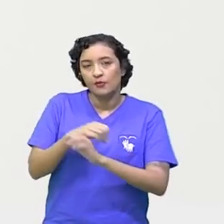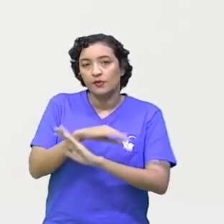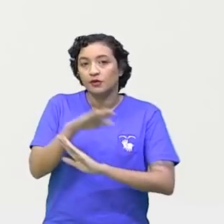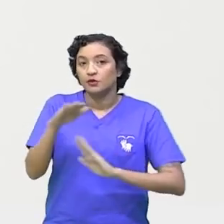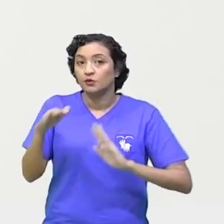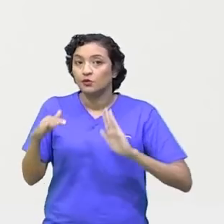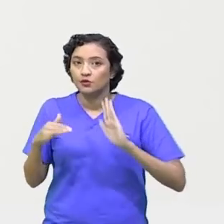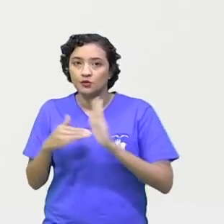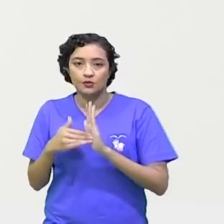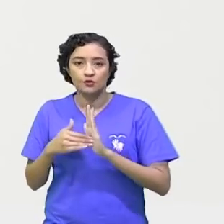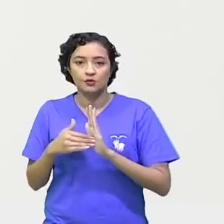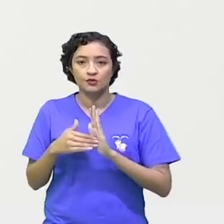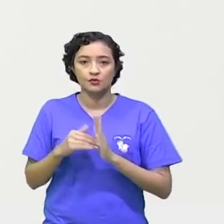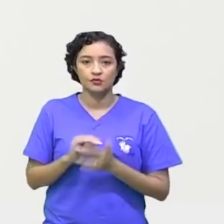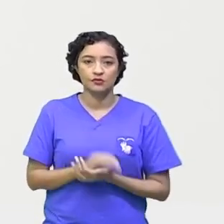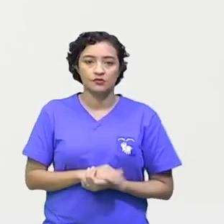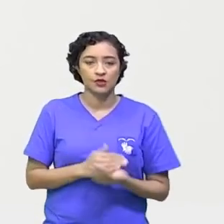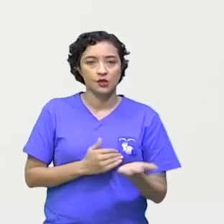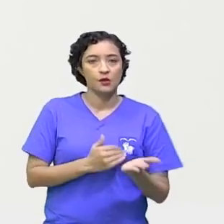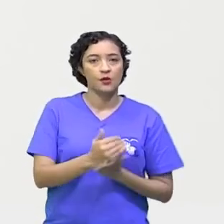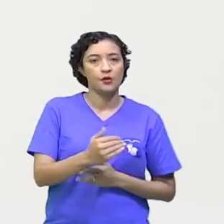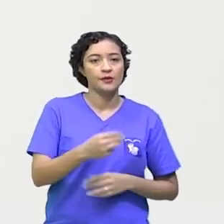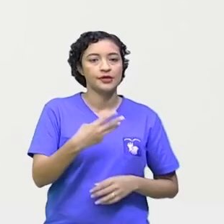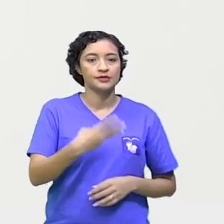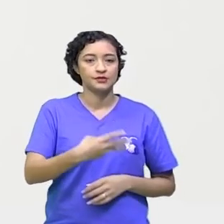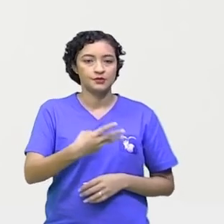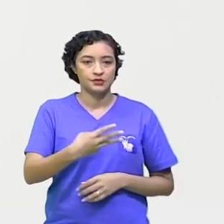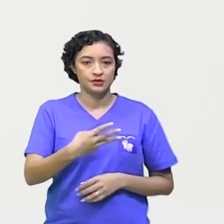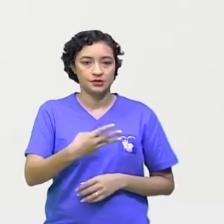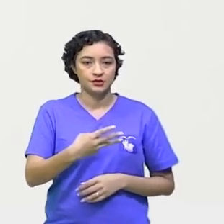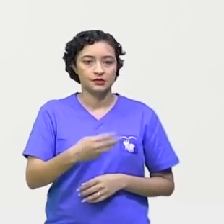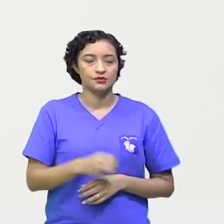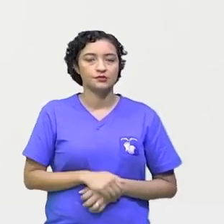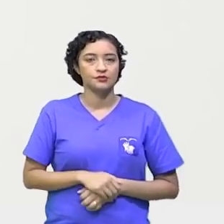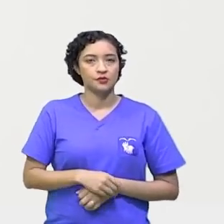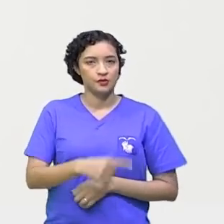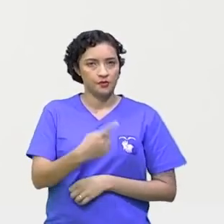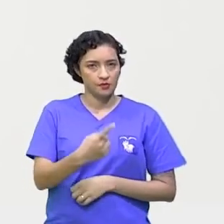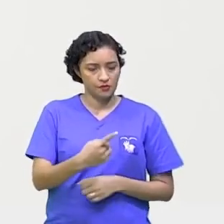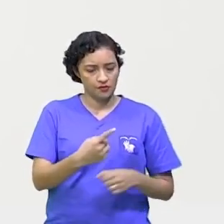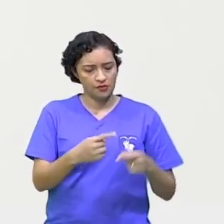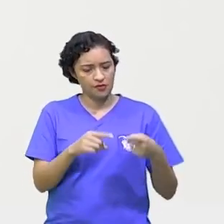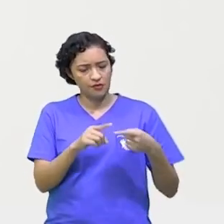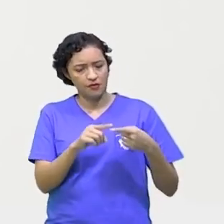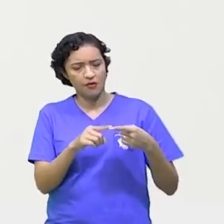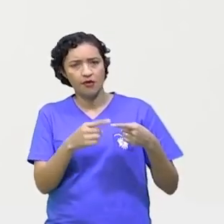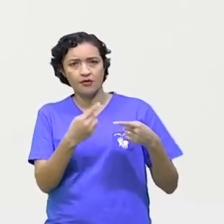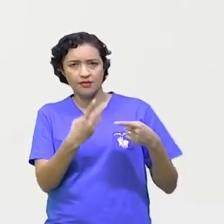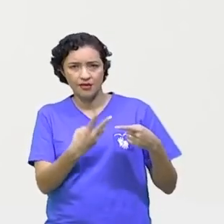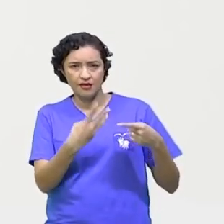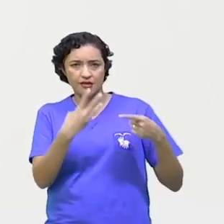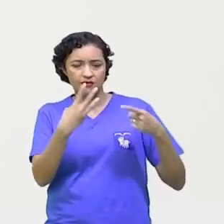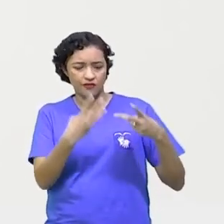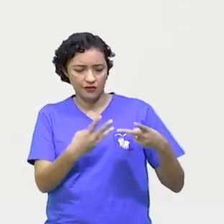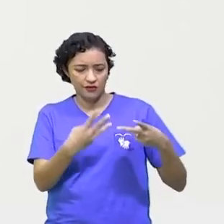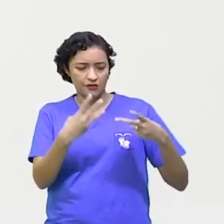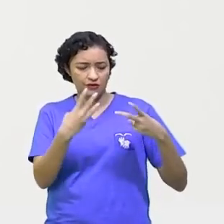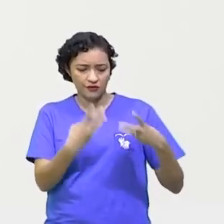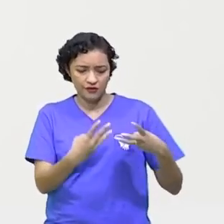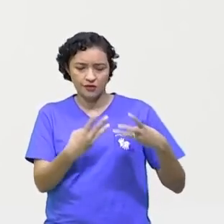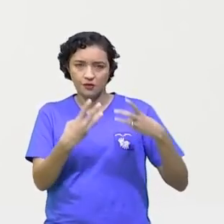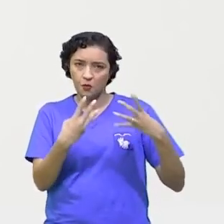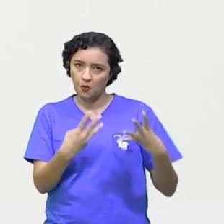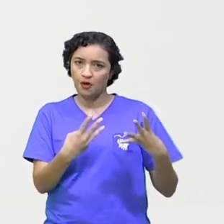camaradas aqui. Vamos começar com 3. Quantas vezes o 3 aparece? 1, 2, 3,